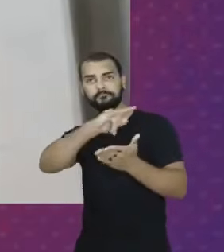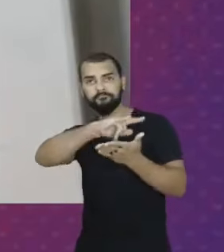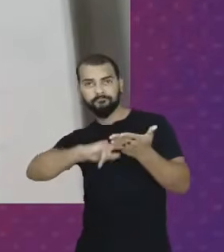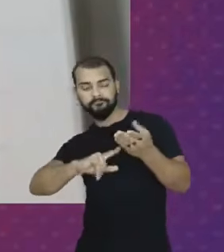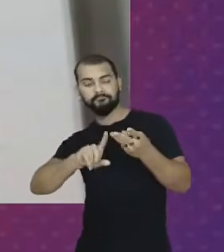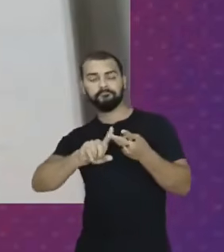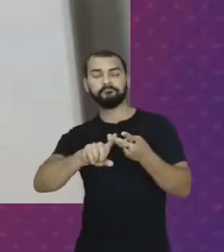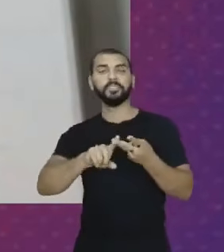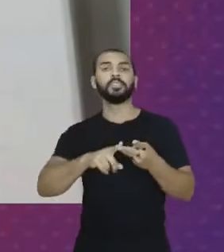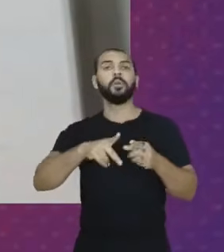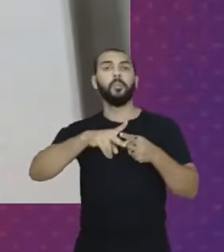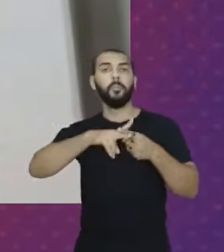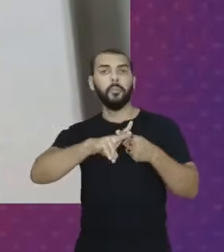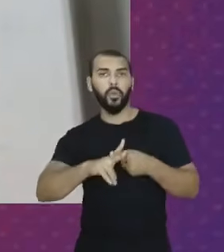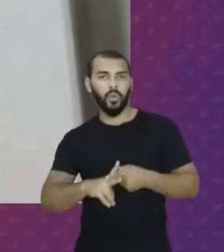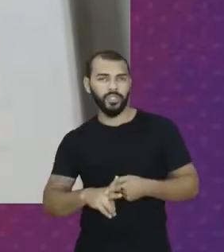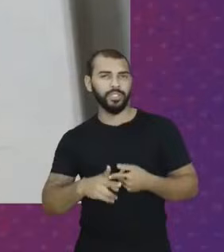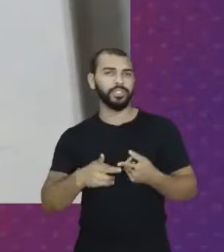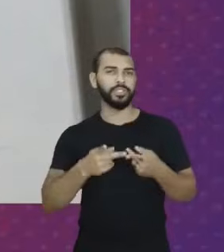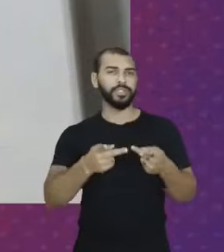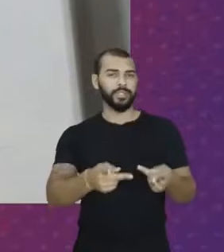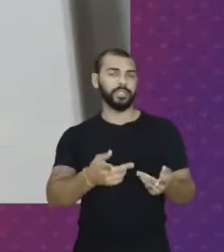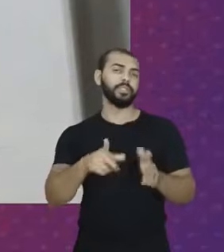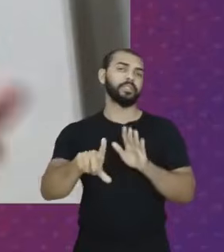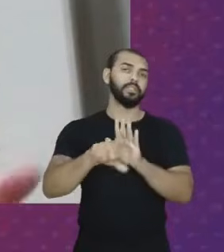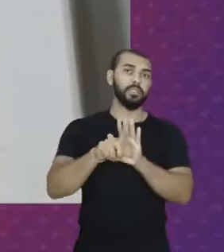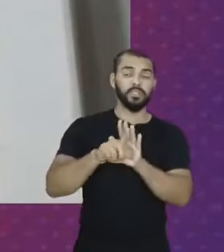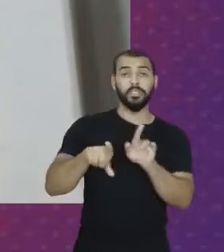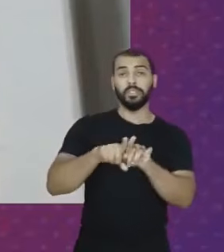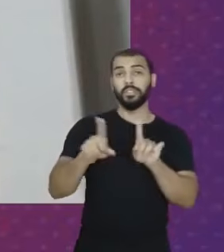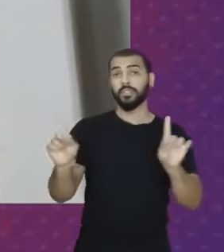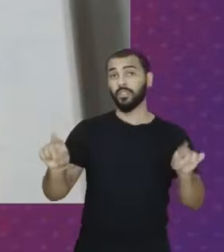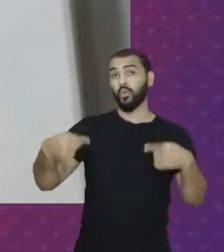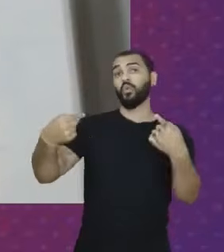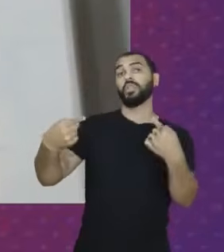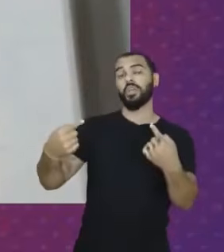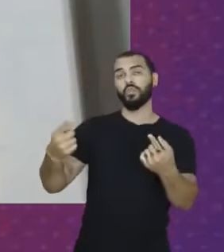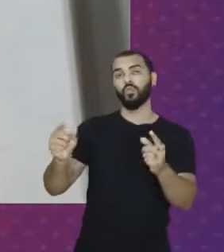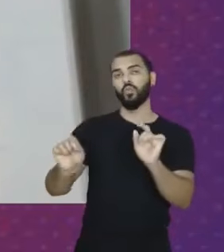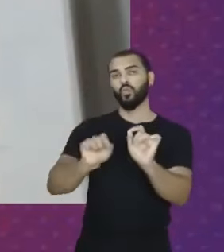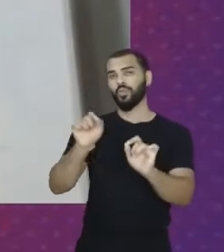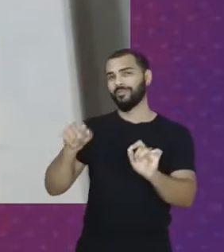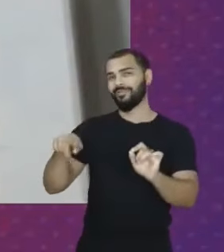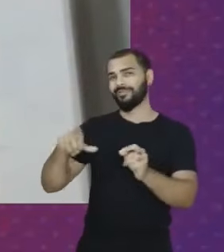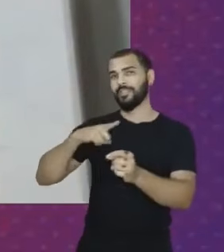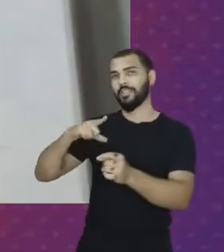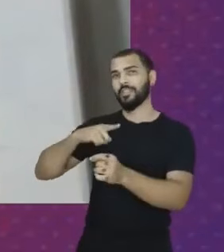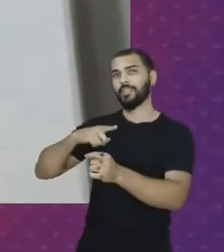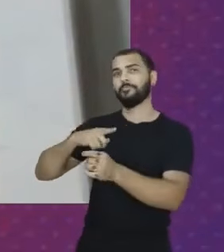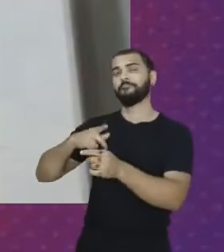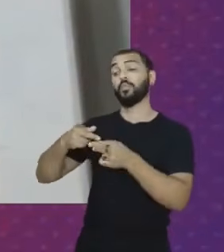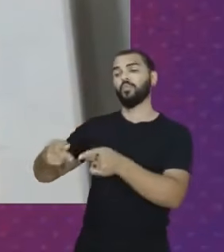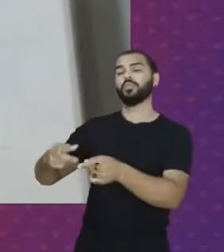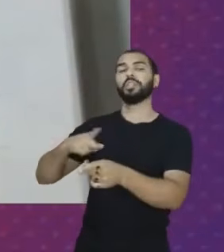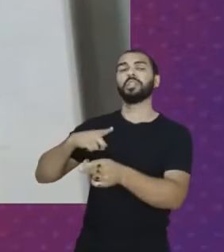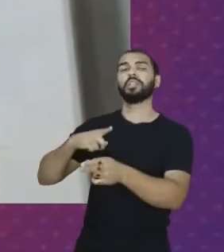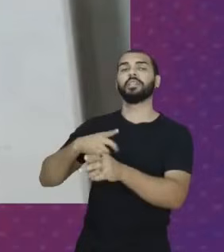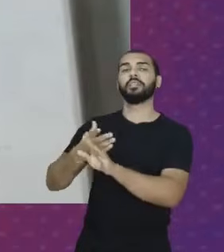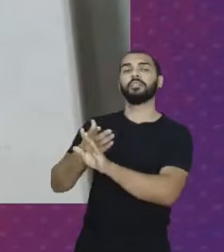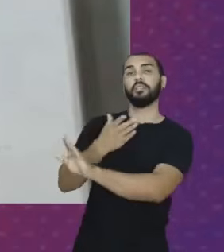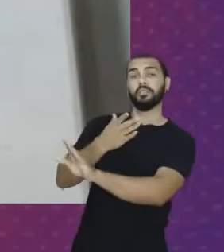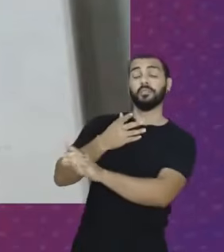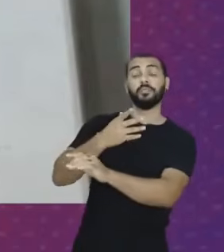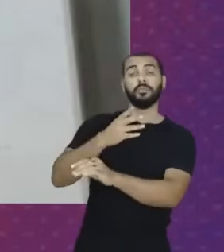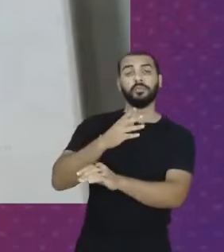é a defesa contrária a projetos que são excludentes para a maior parte da população, que é a população